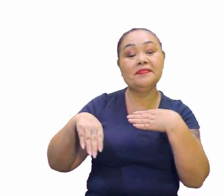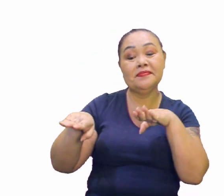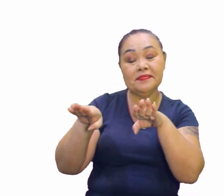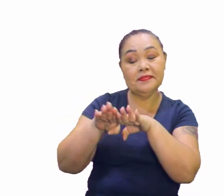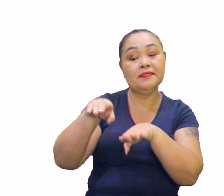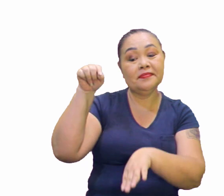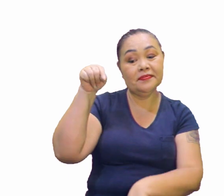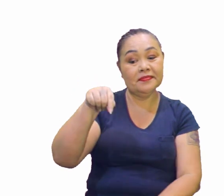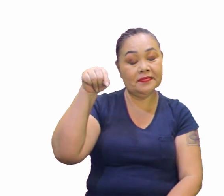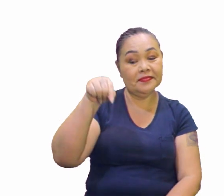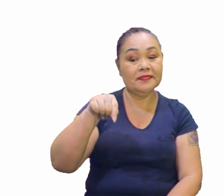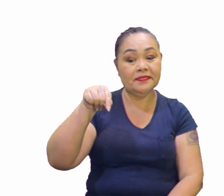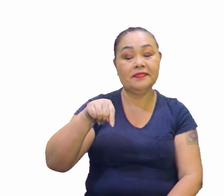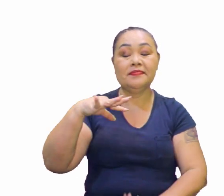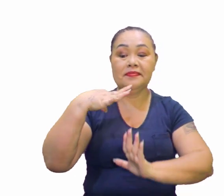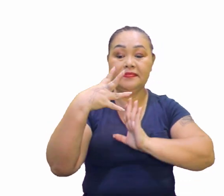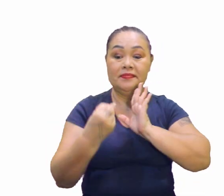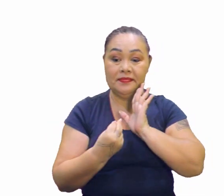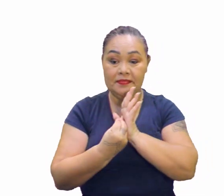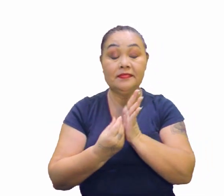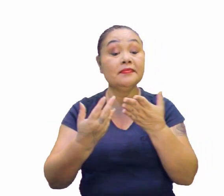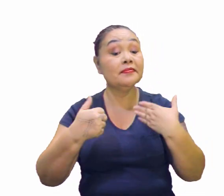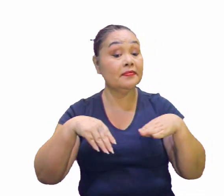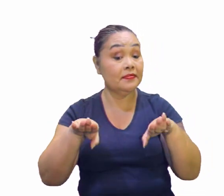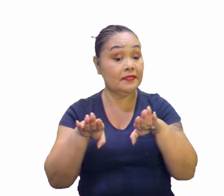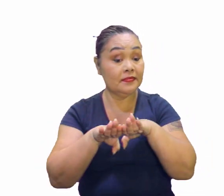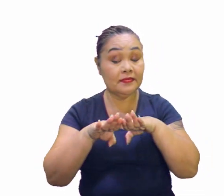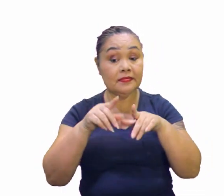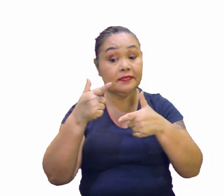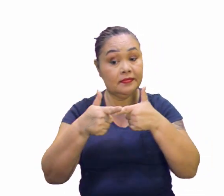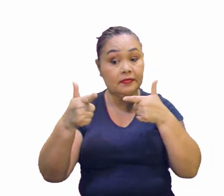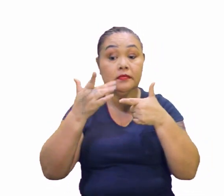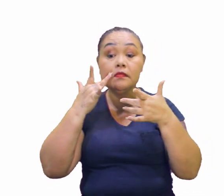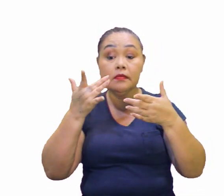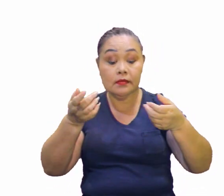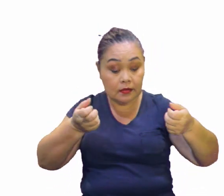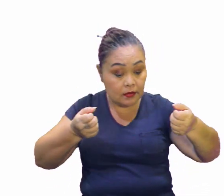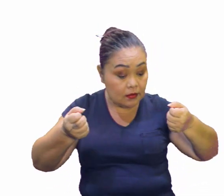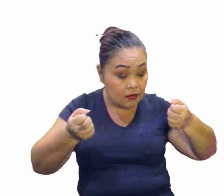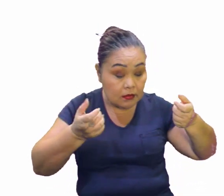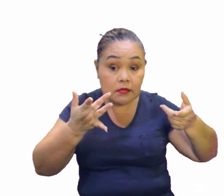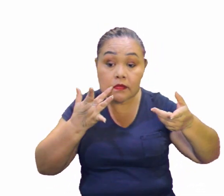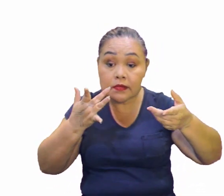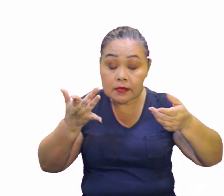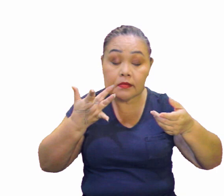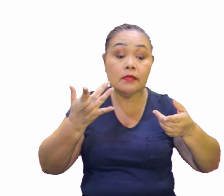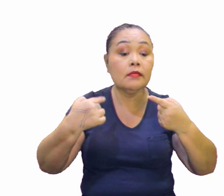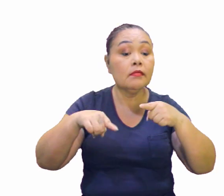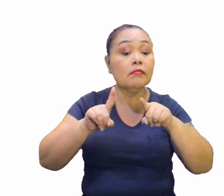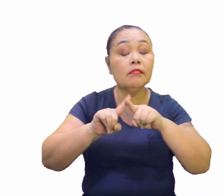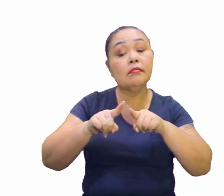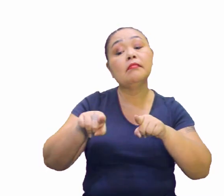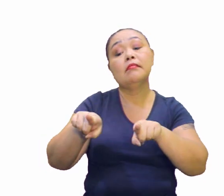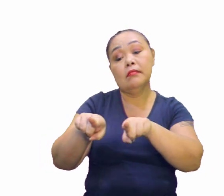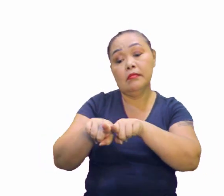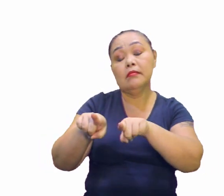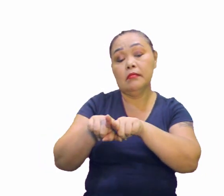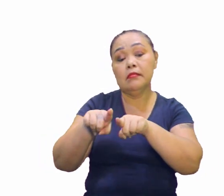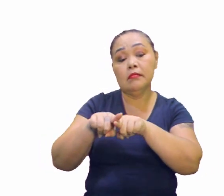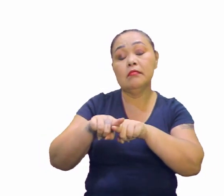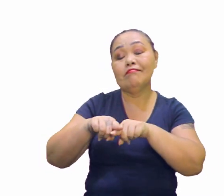tem aqui na Amazônia. Temos também o problema do garimpo. Garimpo esse que